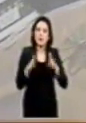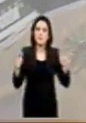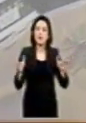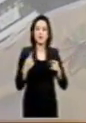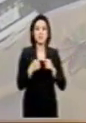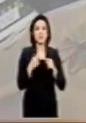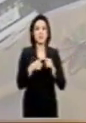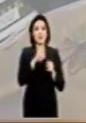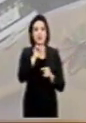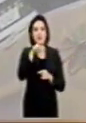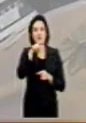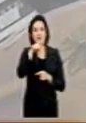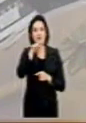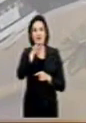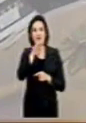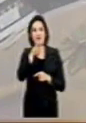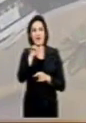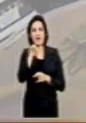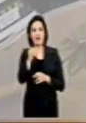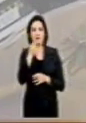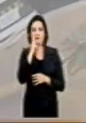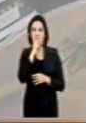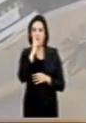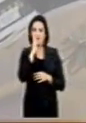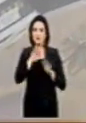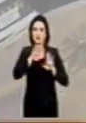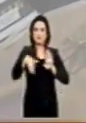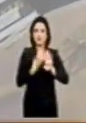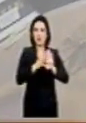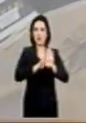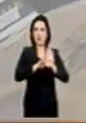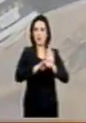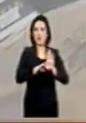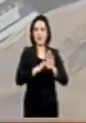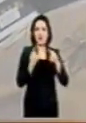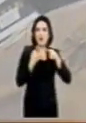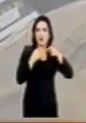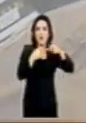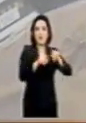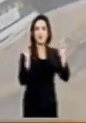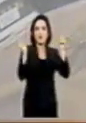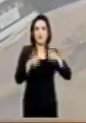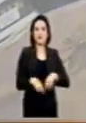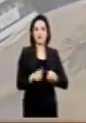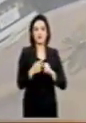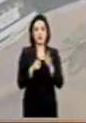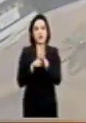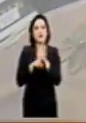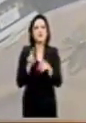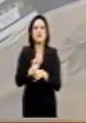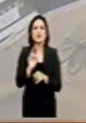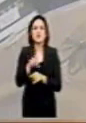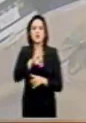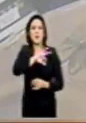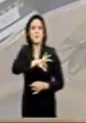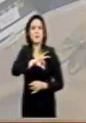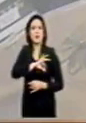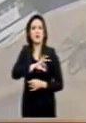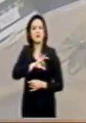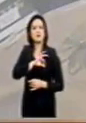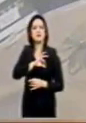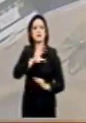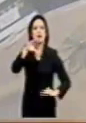inquérito tentou burlar essa competência ao colocar como investigados apenas os policiais legislativos.